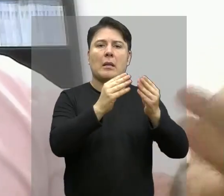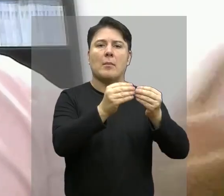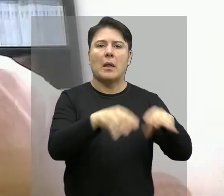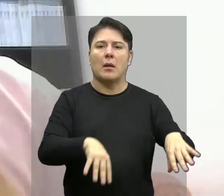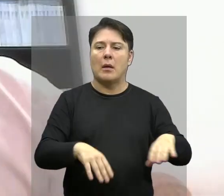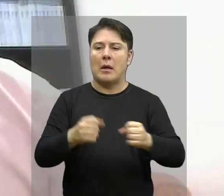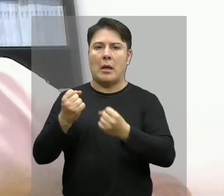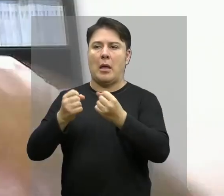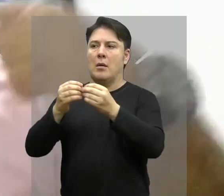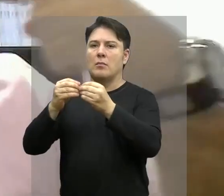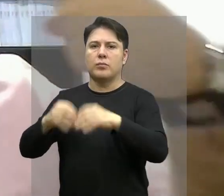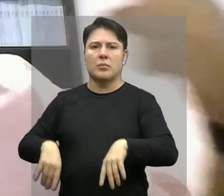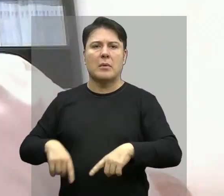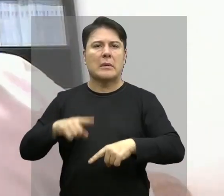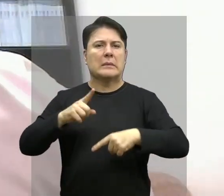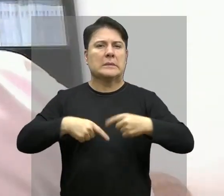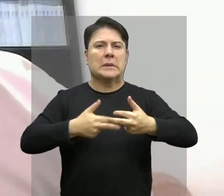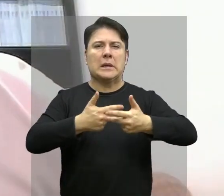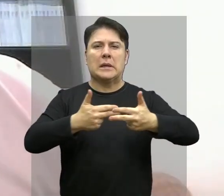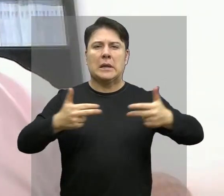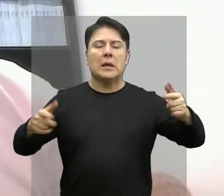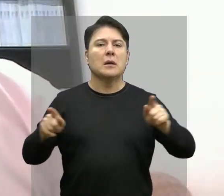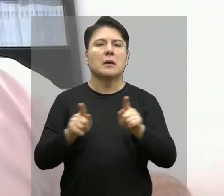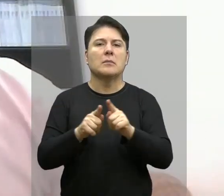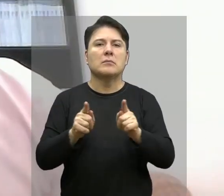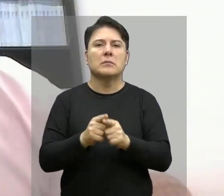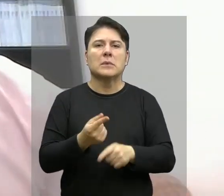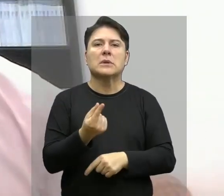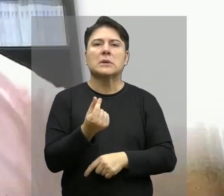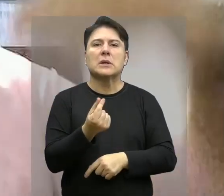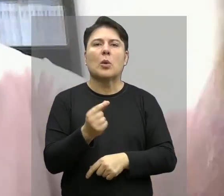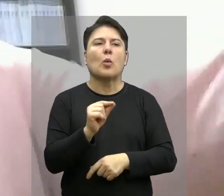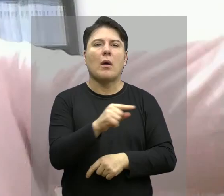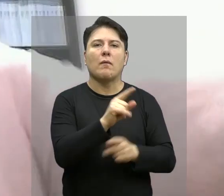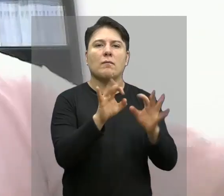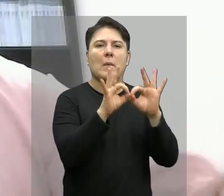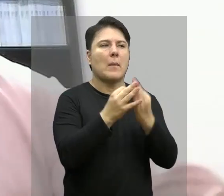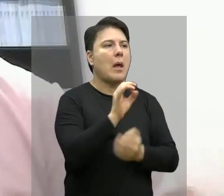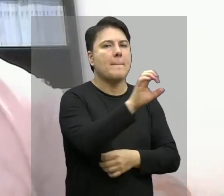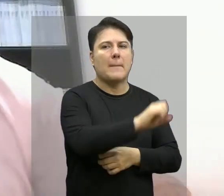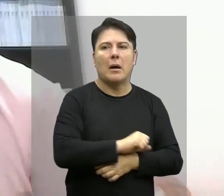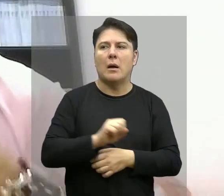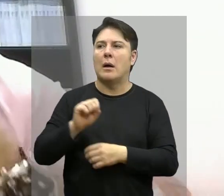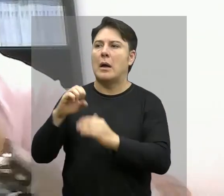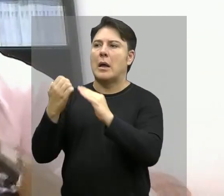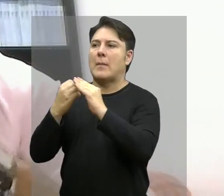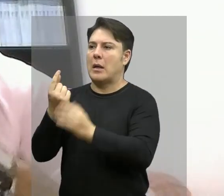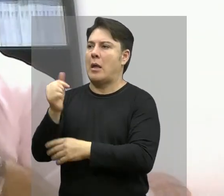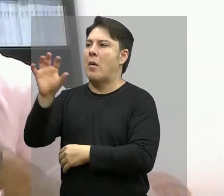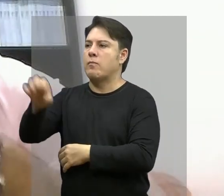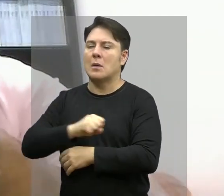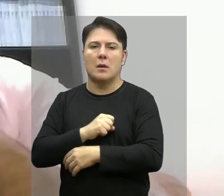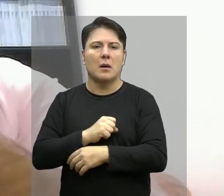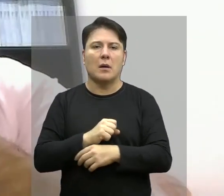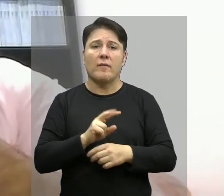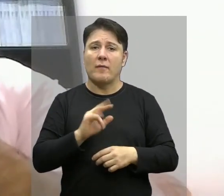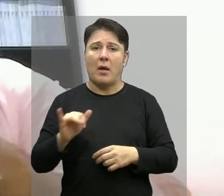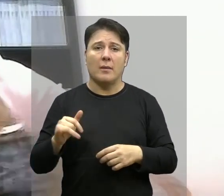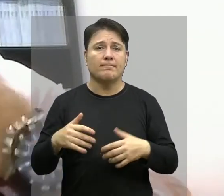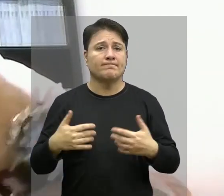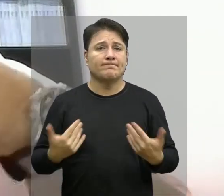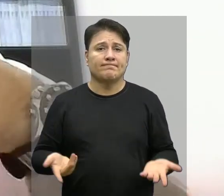carro, patrimônio, elas vão desviar dinheiro, seja da família, da empresa. É uma